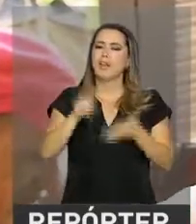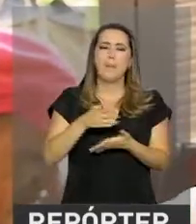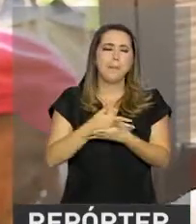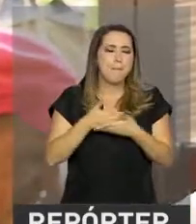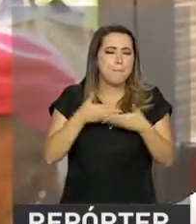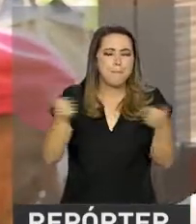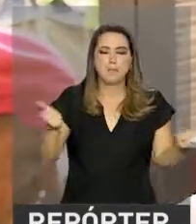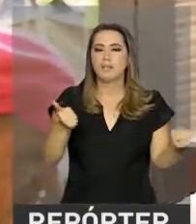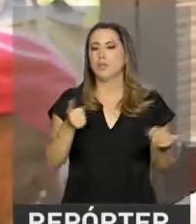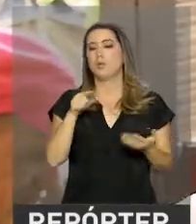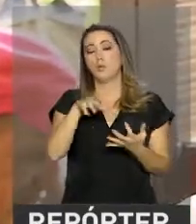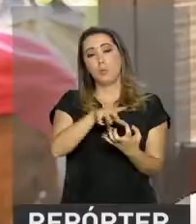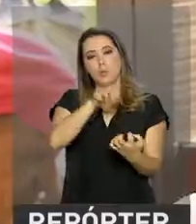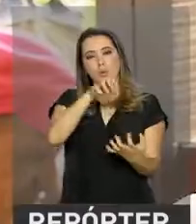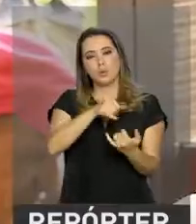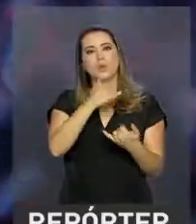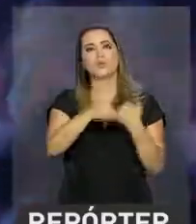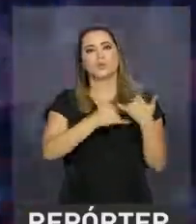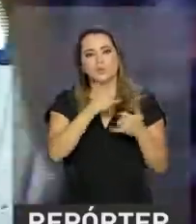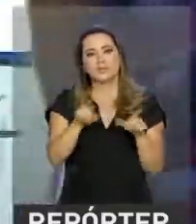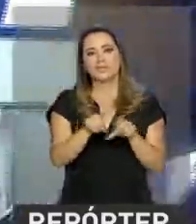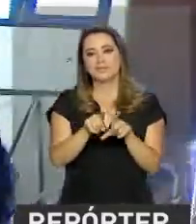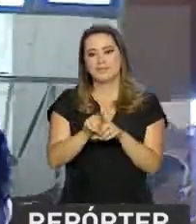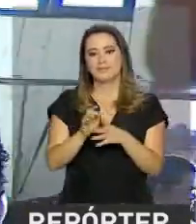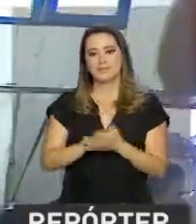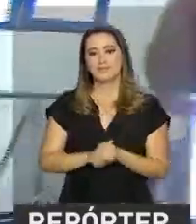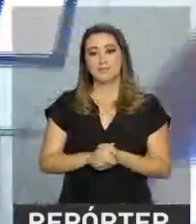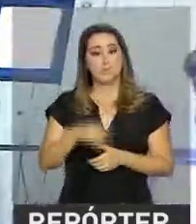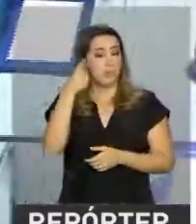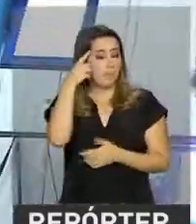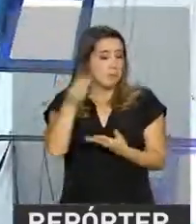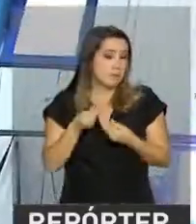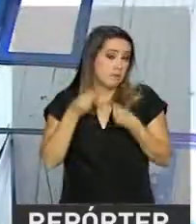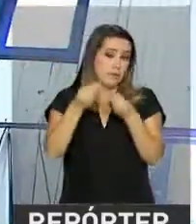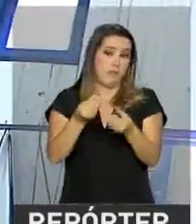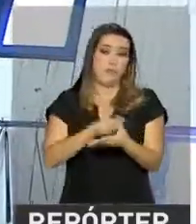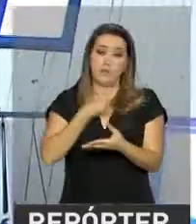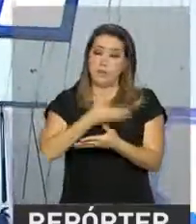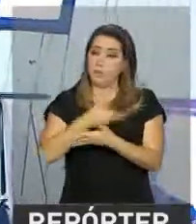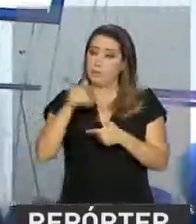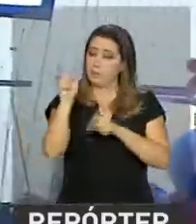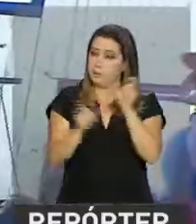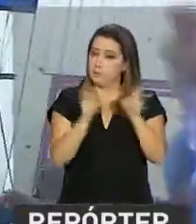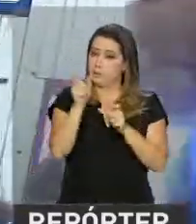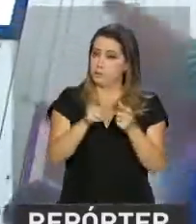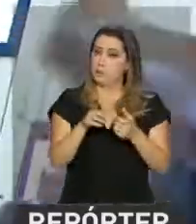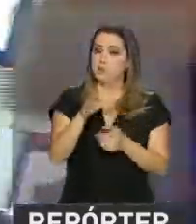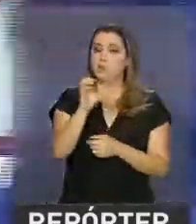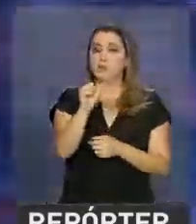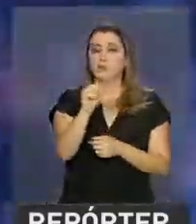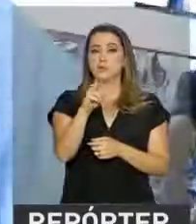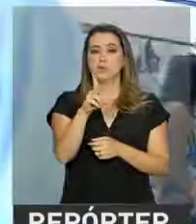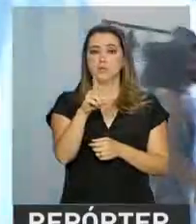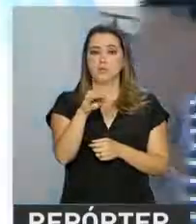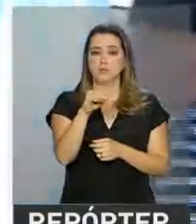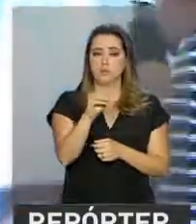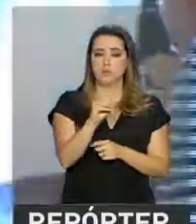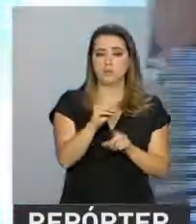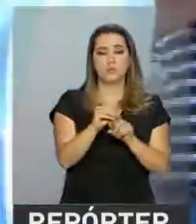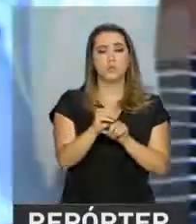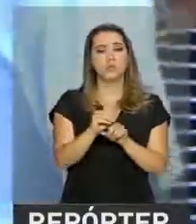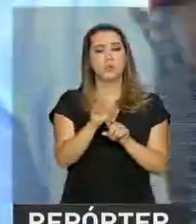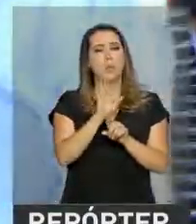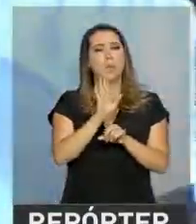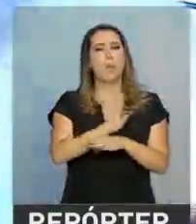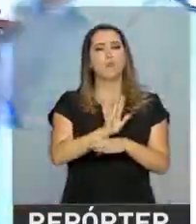melhor coisa que tem para o idoso é isso. E pensando em trazer mais qualidade de vida para quem faz parte do Cadastro Único para Programas Sociais do